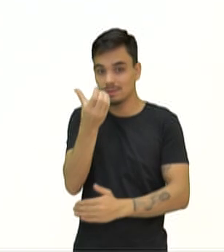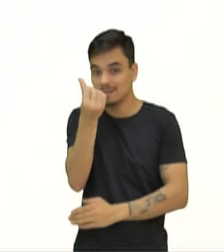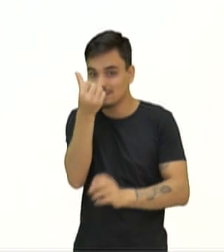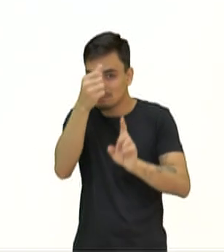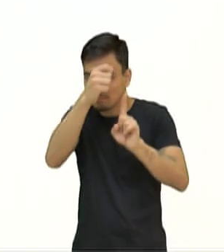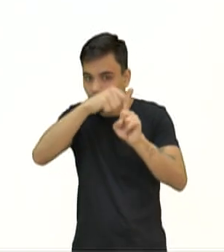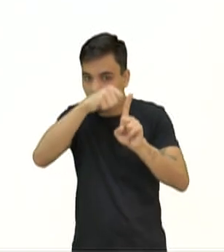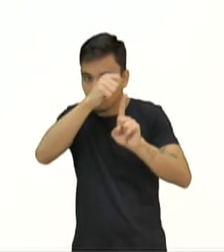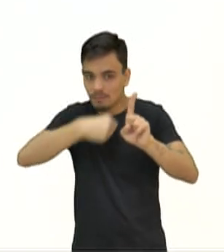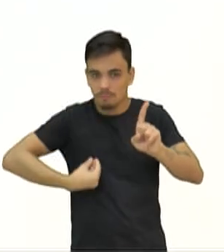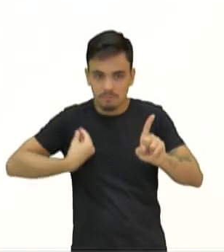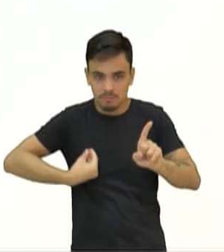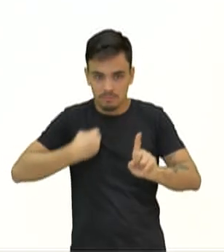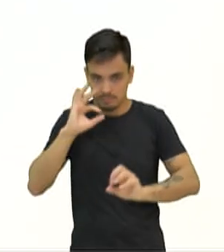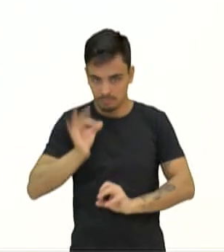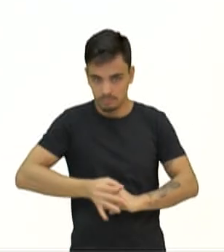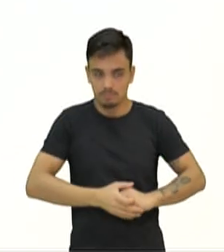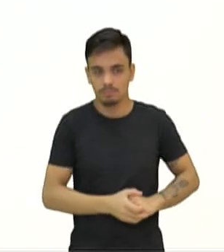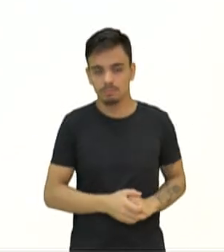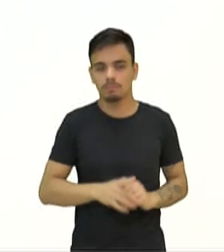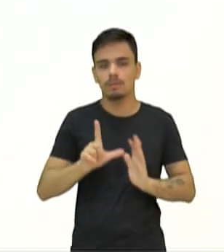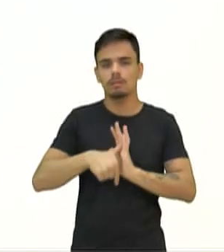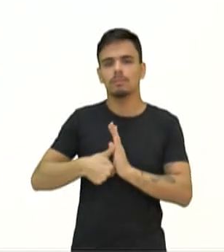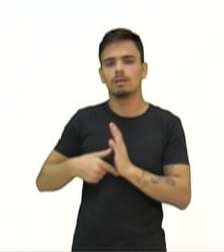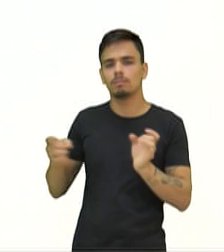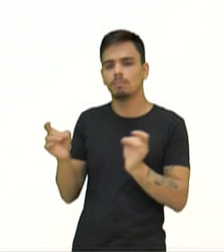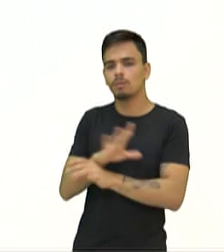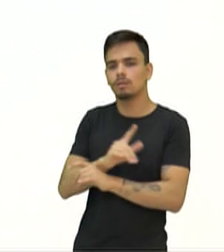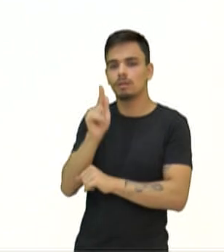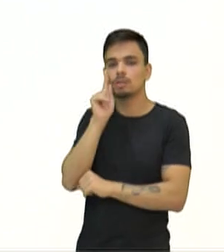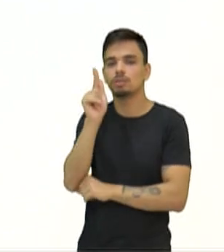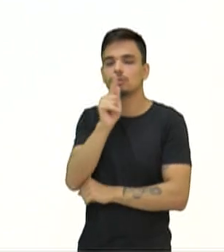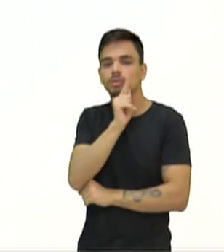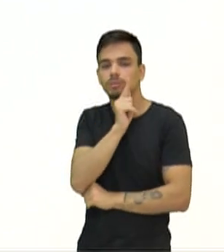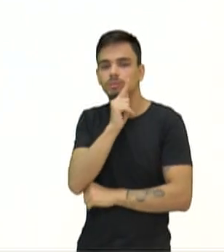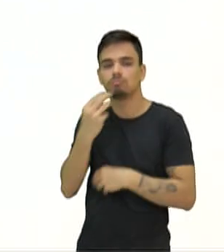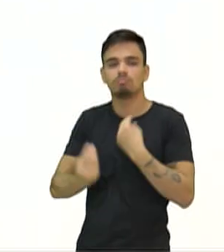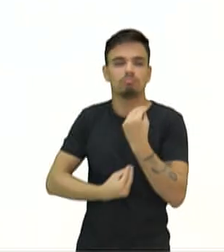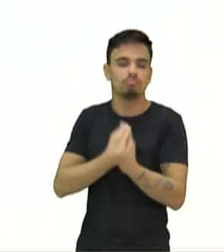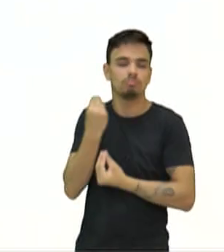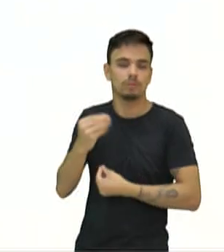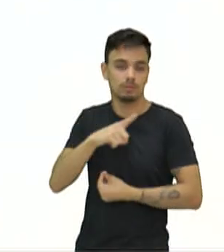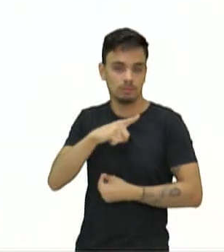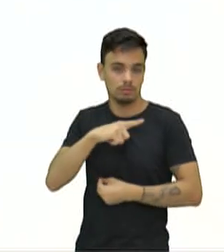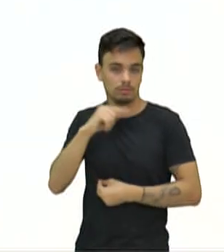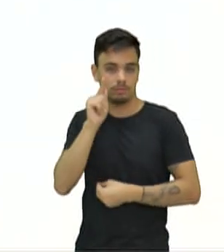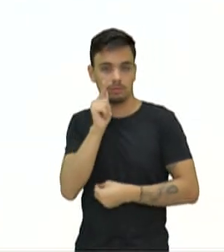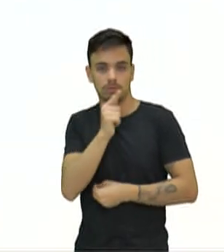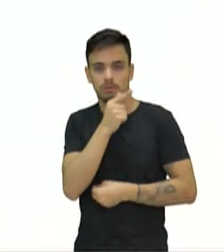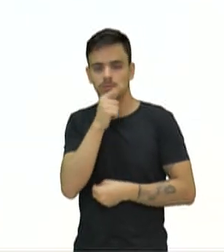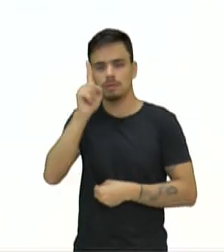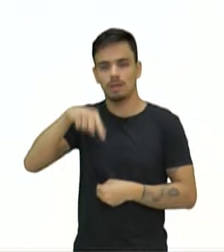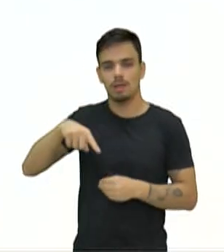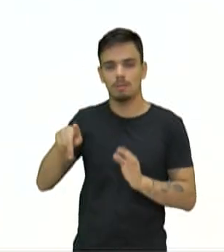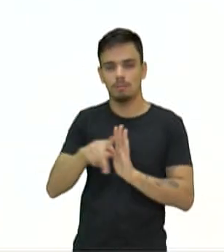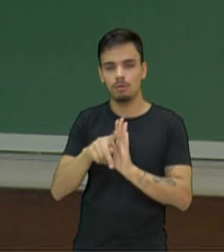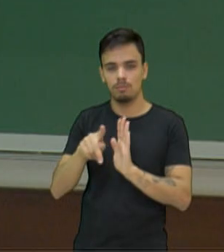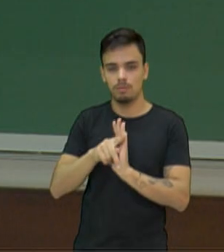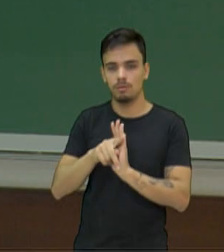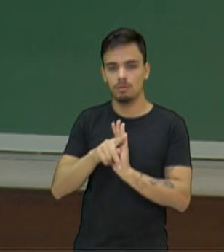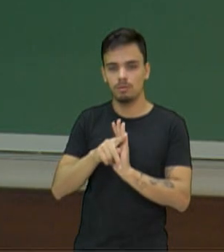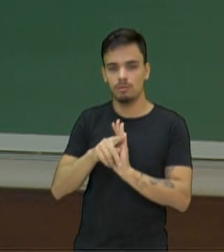ok? Com relação à formação de gêmeos, pessoal, gêmeos é o seguinte, existem gêmeos que são aqueles que a gente vai chamar